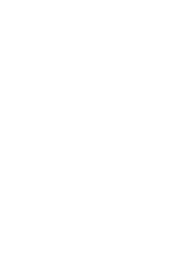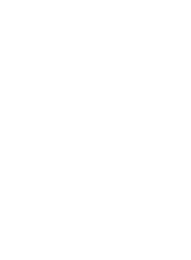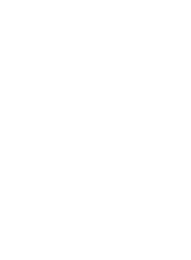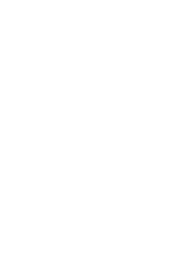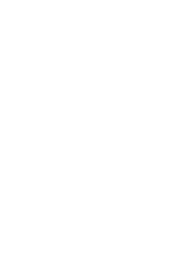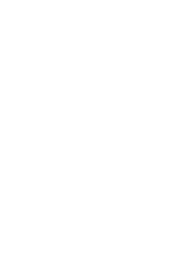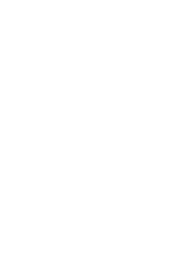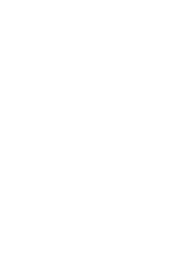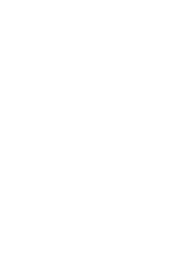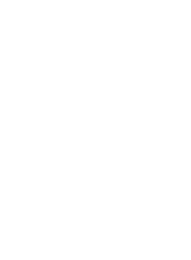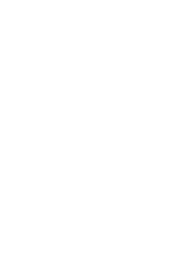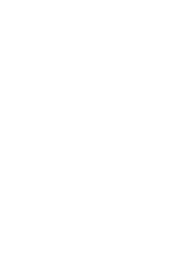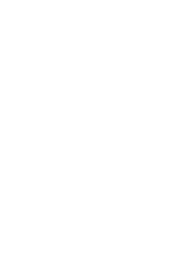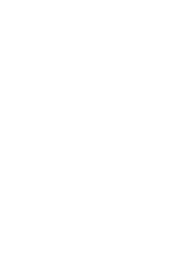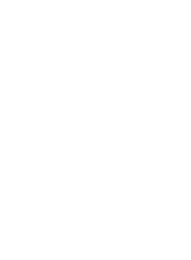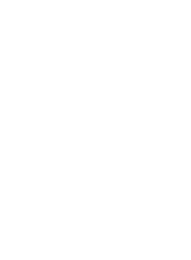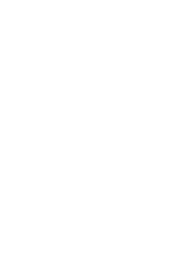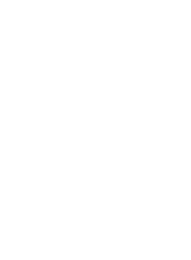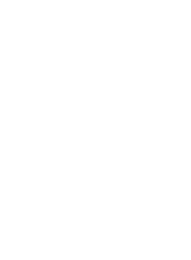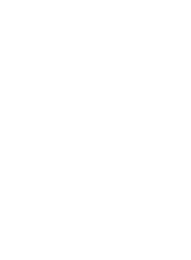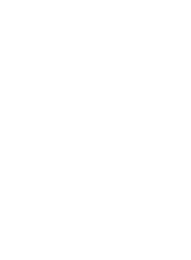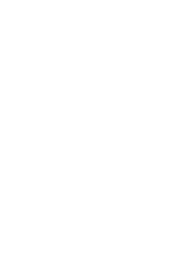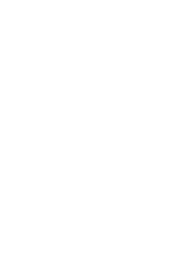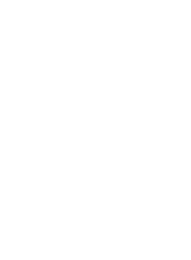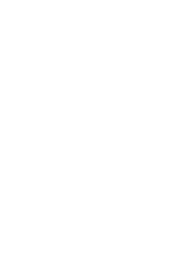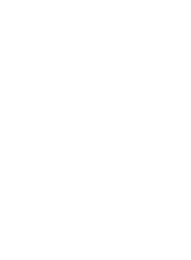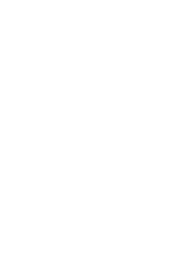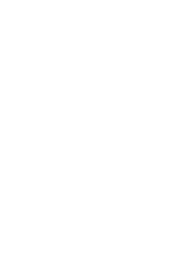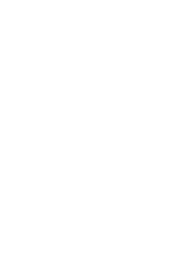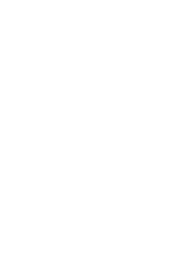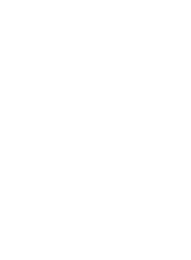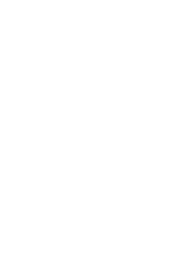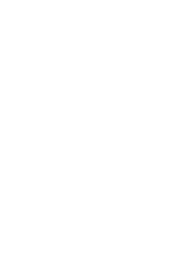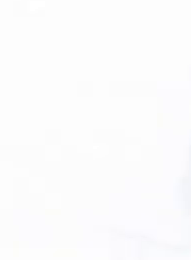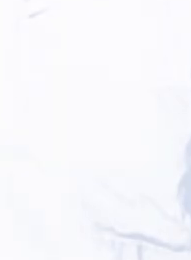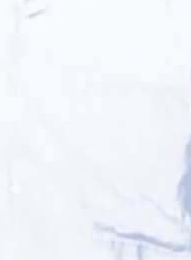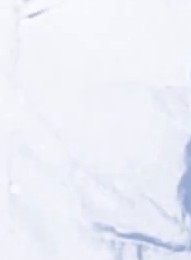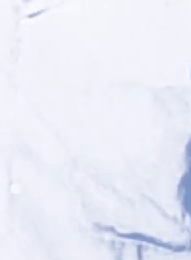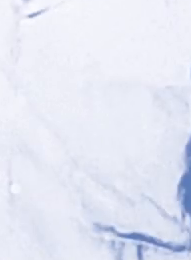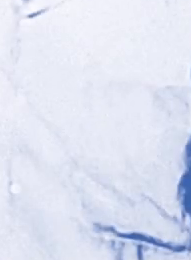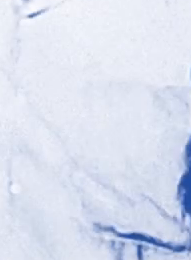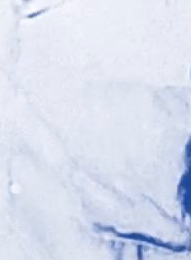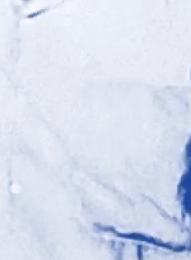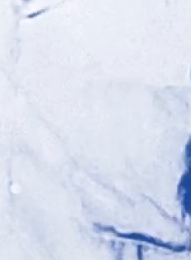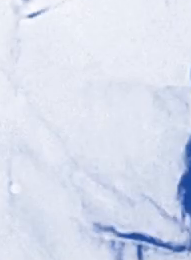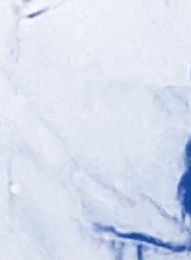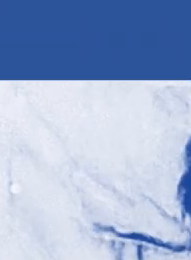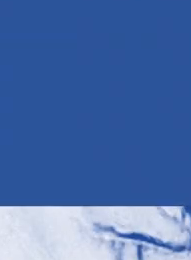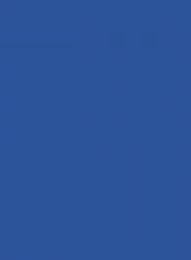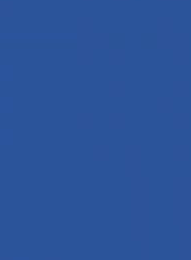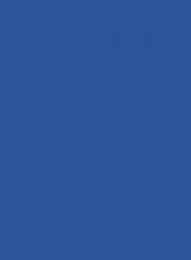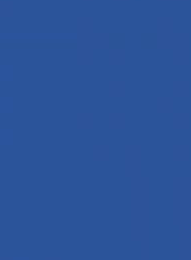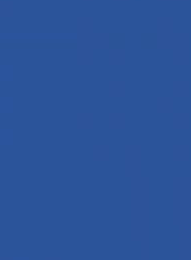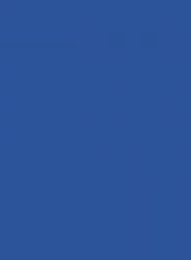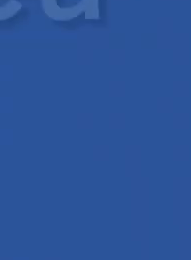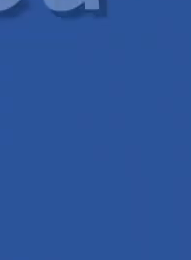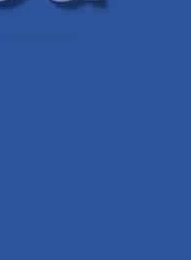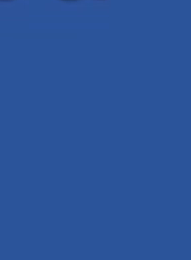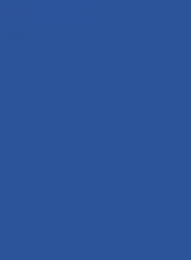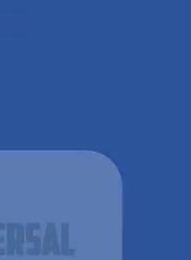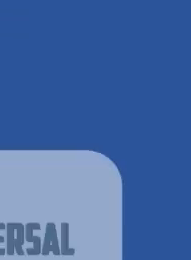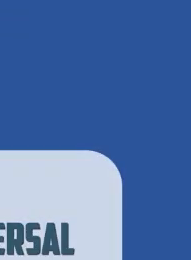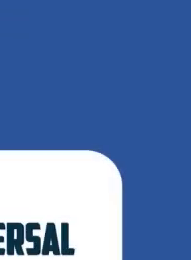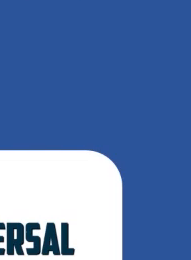João era menino, só vivia nas campinas, pastorando